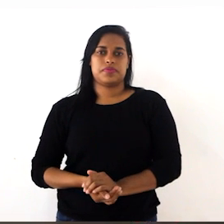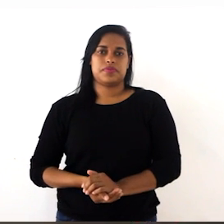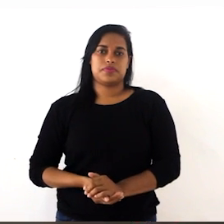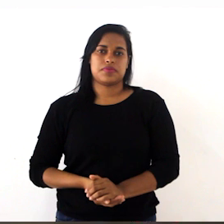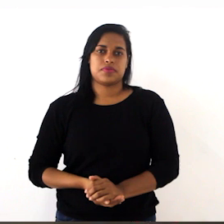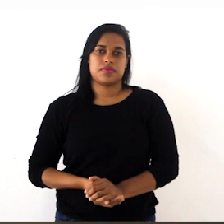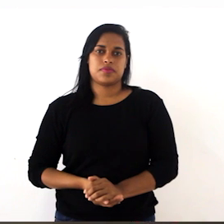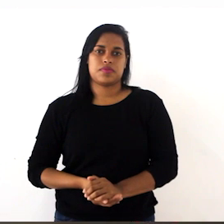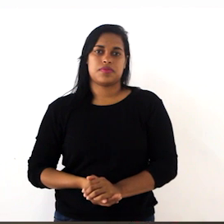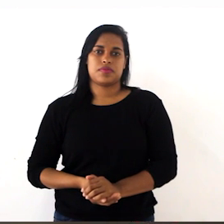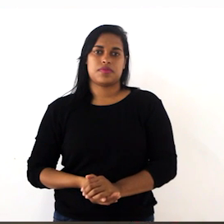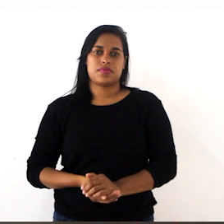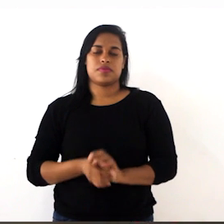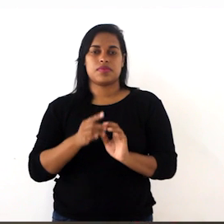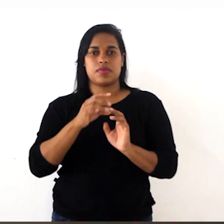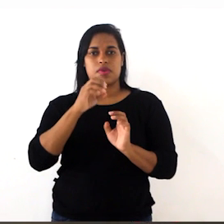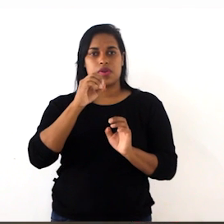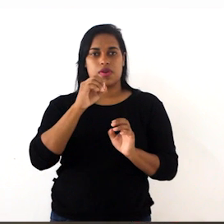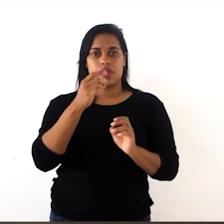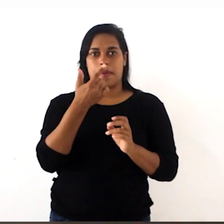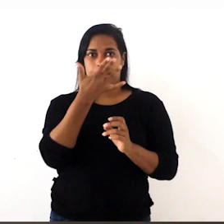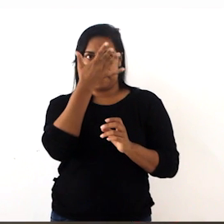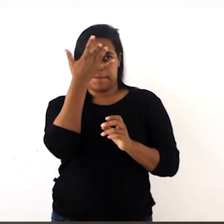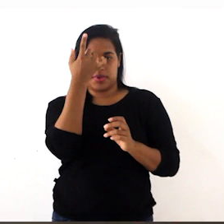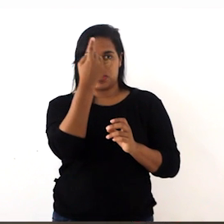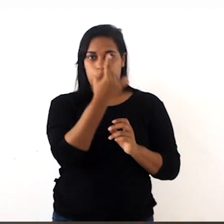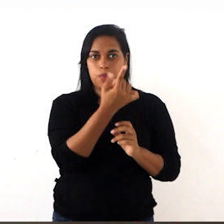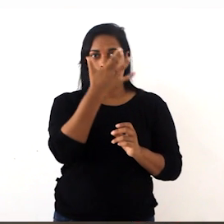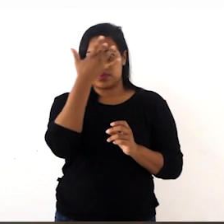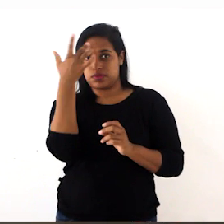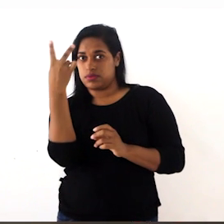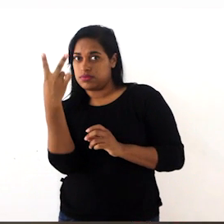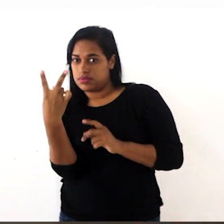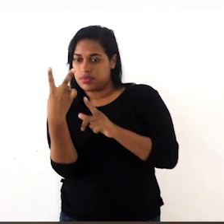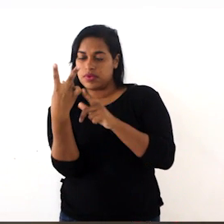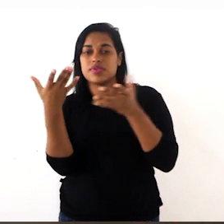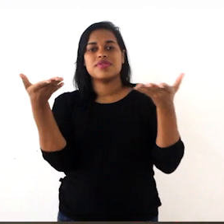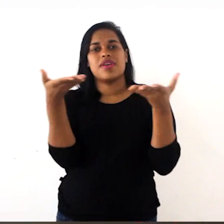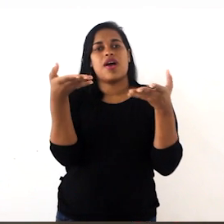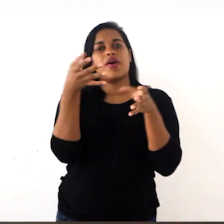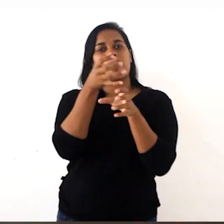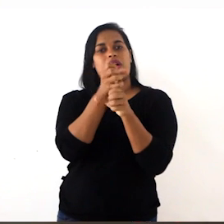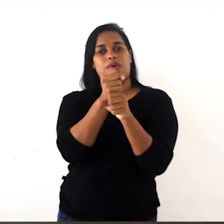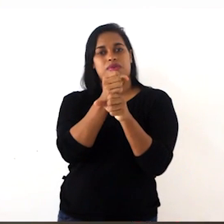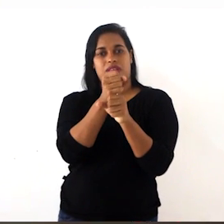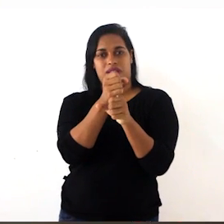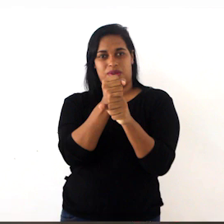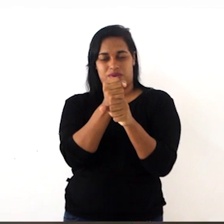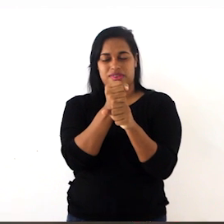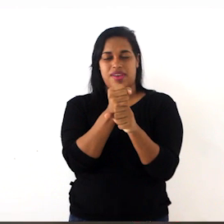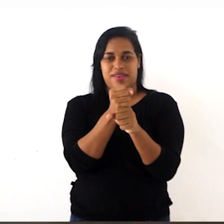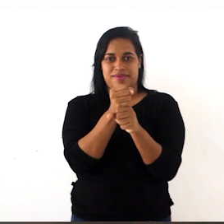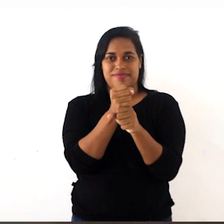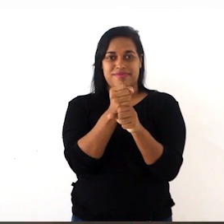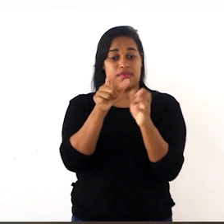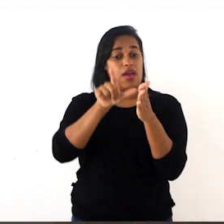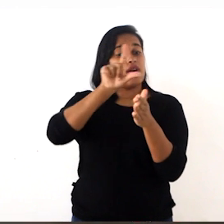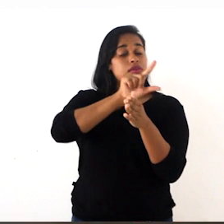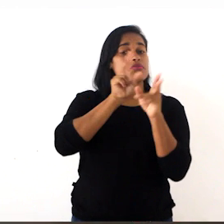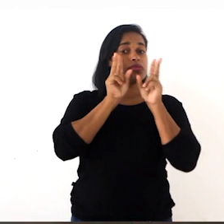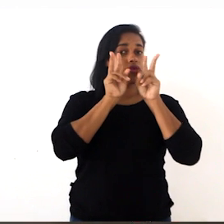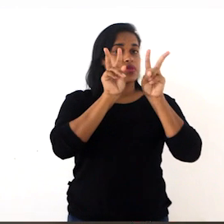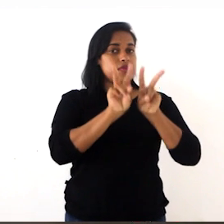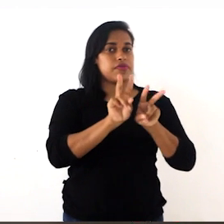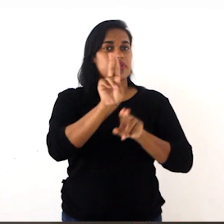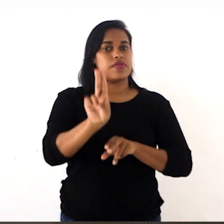Pronto, temos aqui o operador 1, operador 2, agora chegamos no calculadora. Antes de